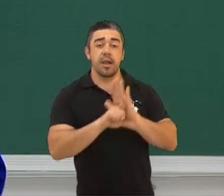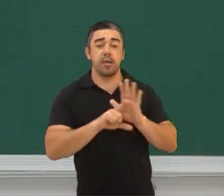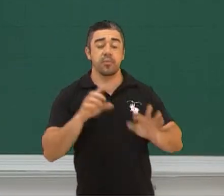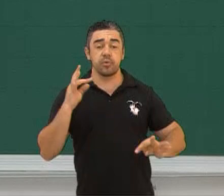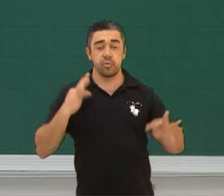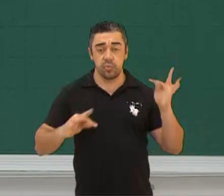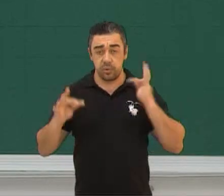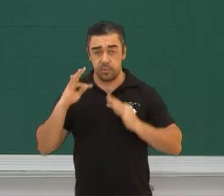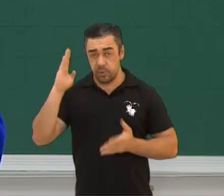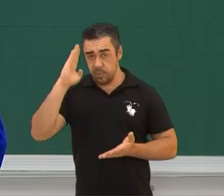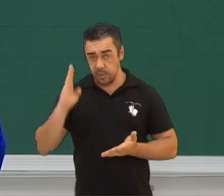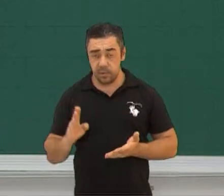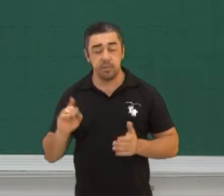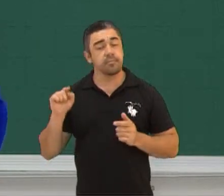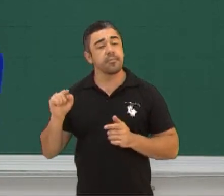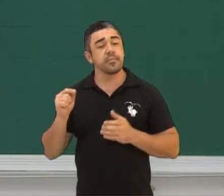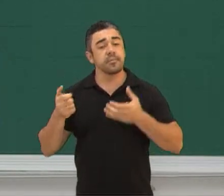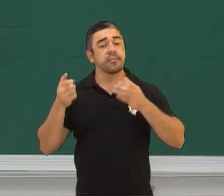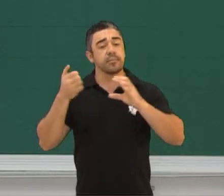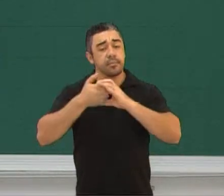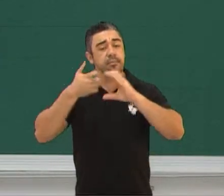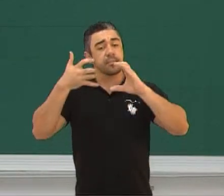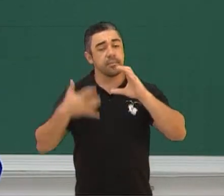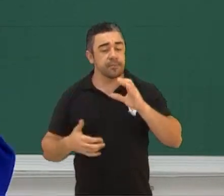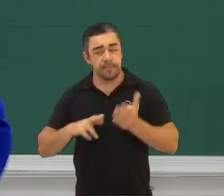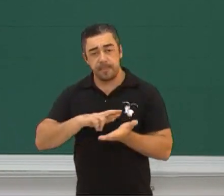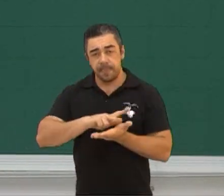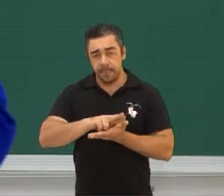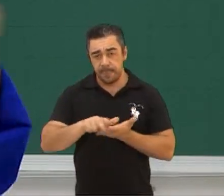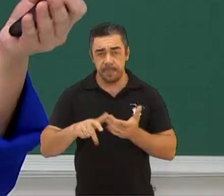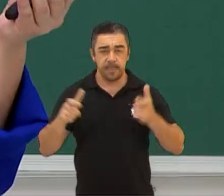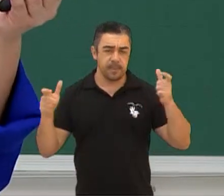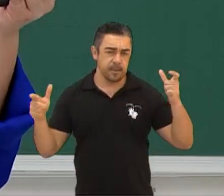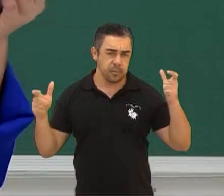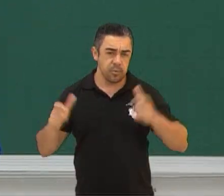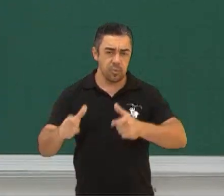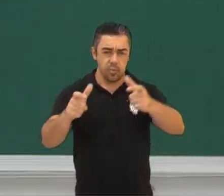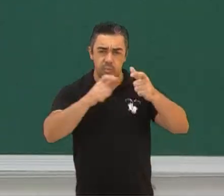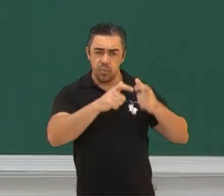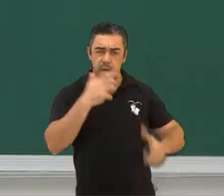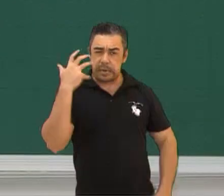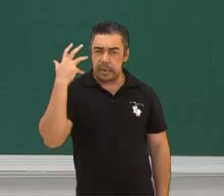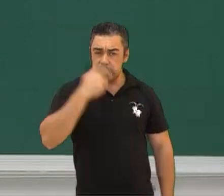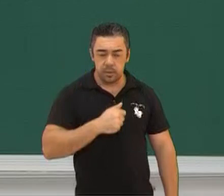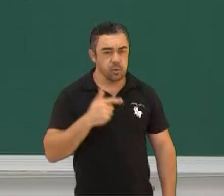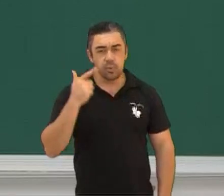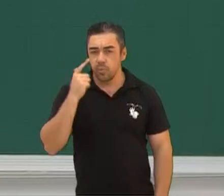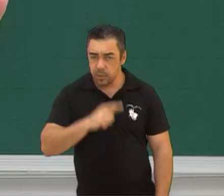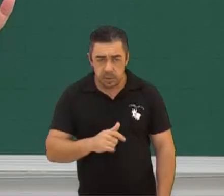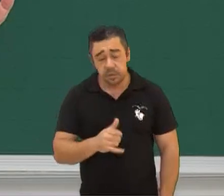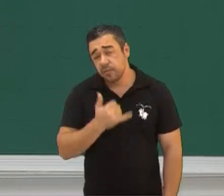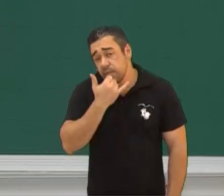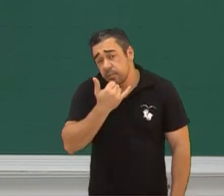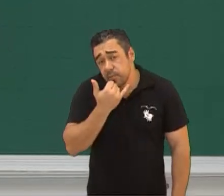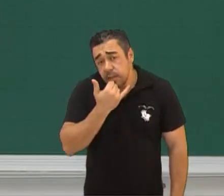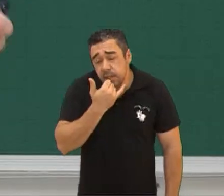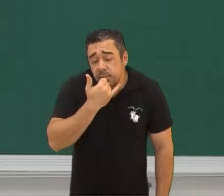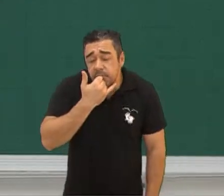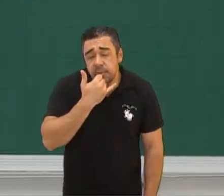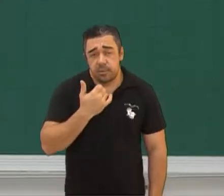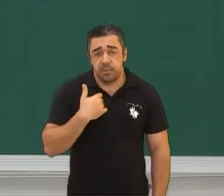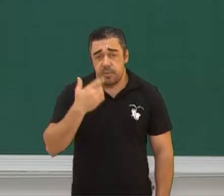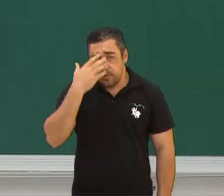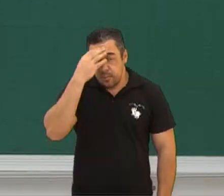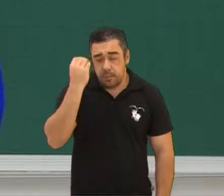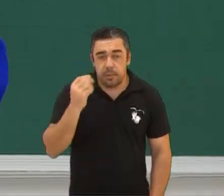do Brasil. E dentro dessa característica nós temos vários lugares lindíssimos no nosso estado. Eu não vou conseguir, me perdoem por esquecer, porque são